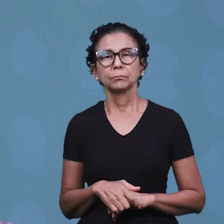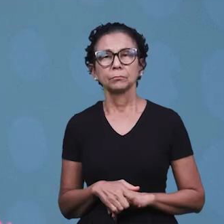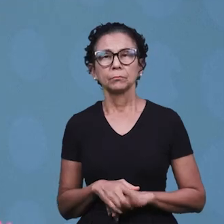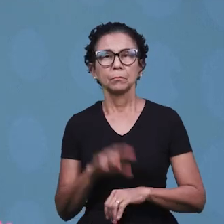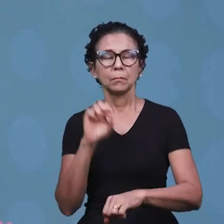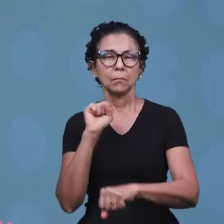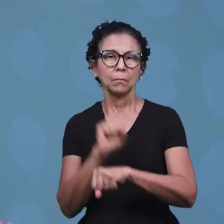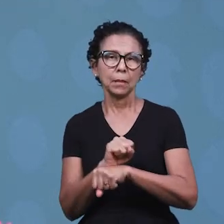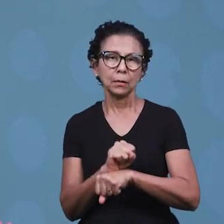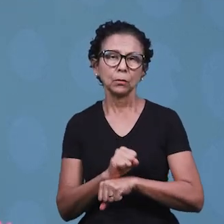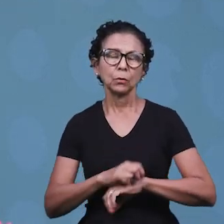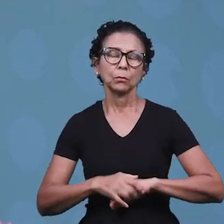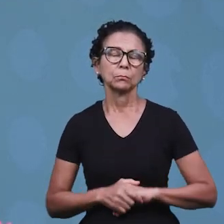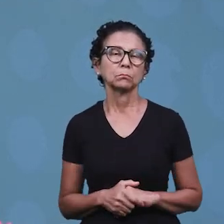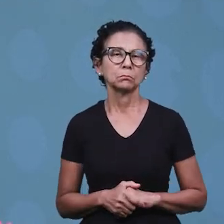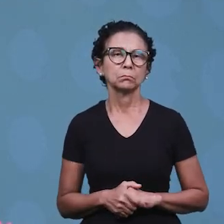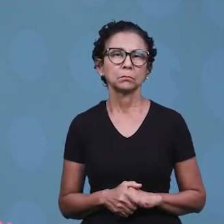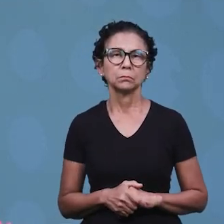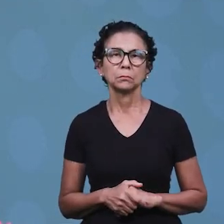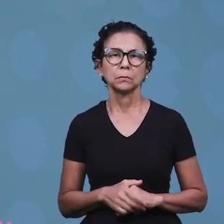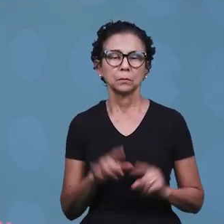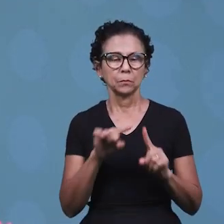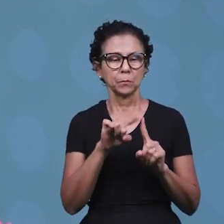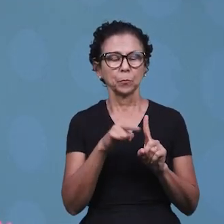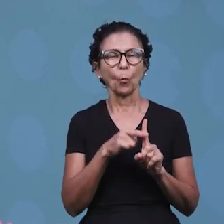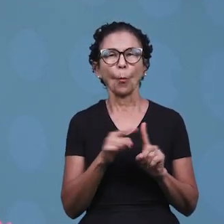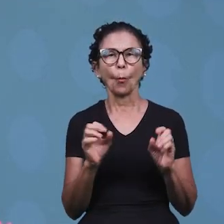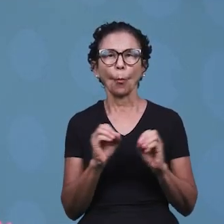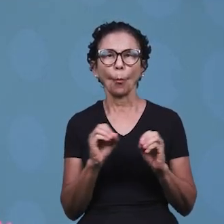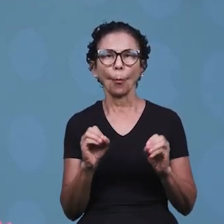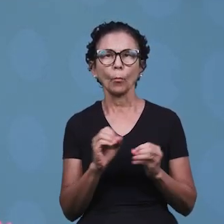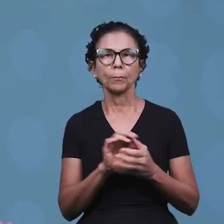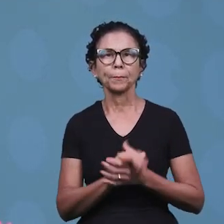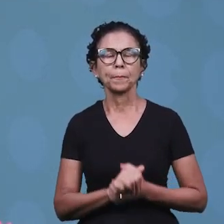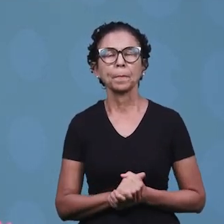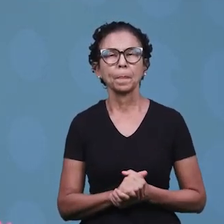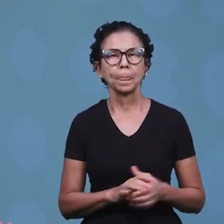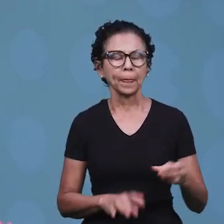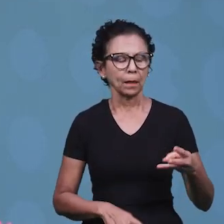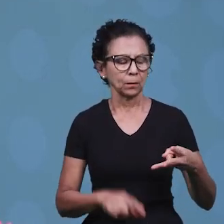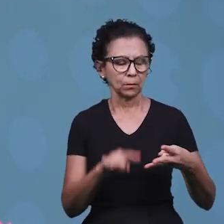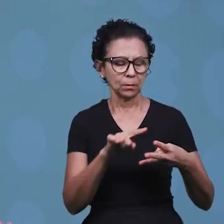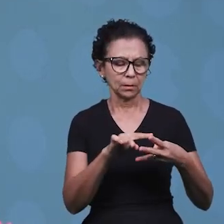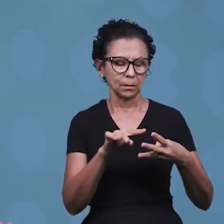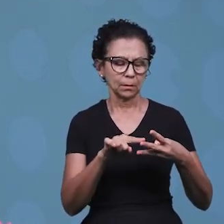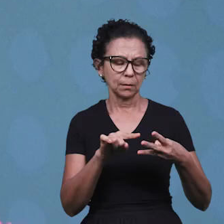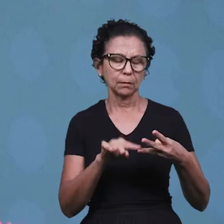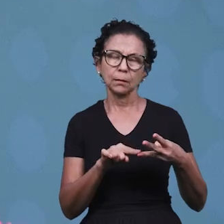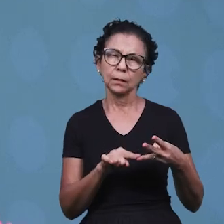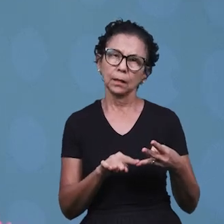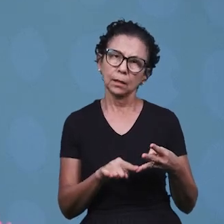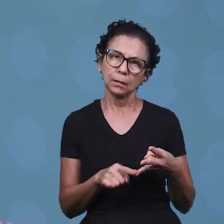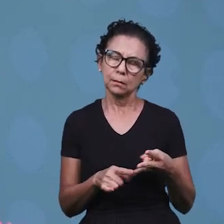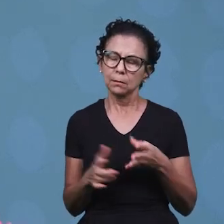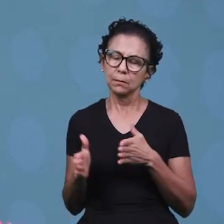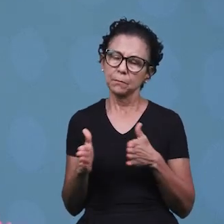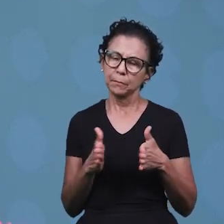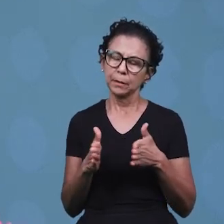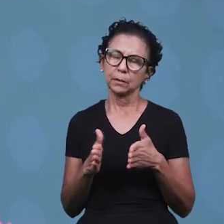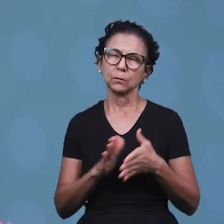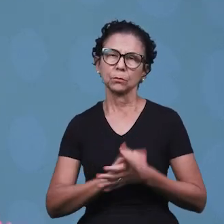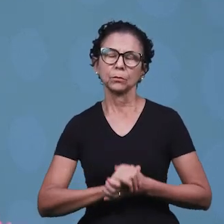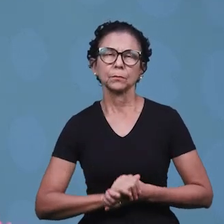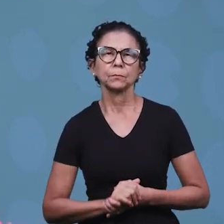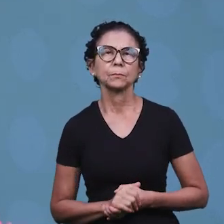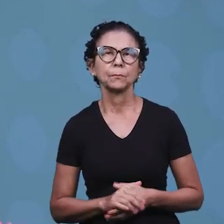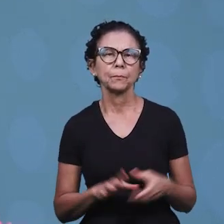O climatério ele tem 3 fases: a perimenopausa, menopausa, que é muito falada, e a pós-menopausa.